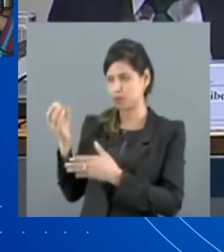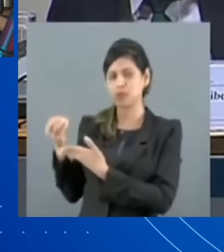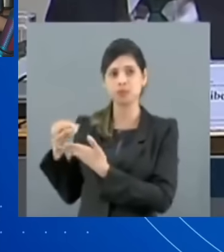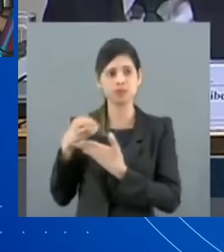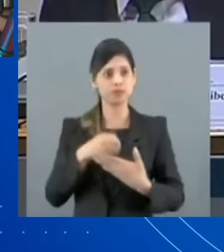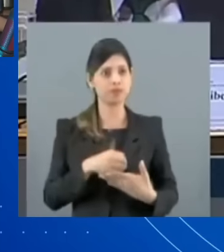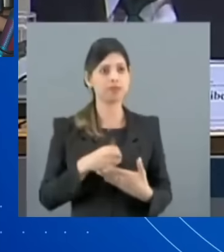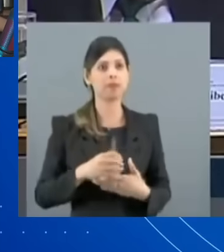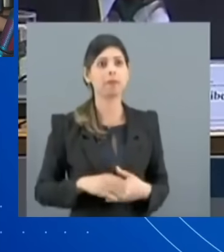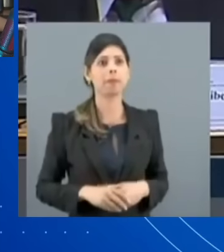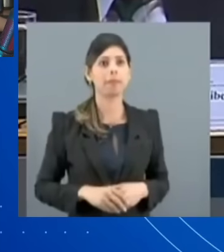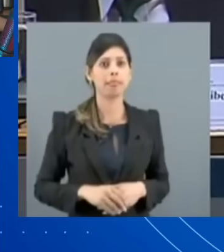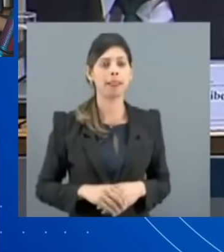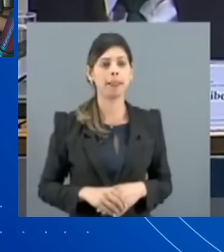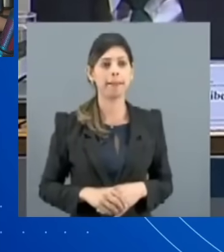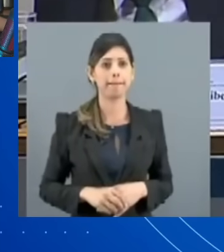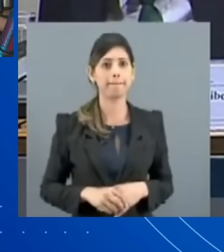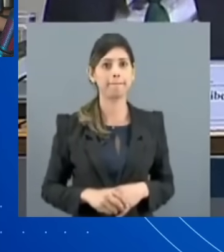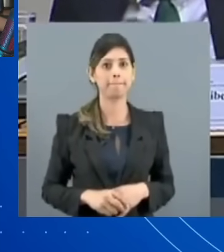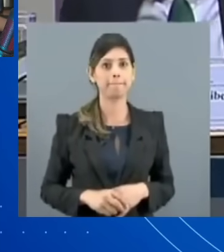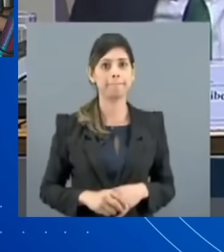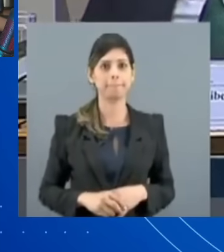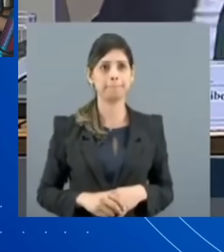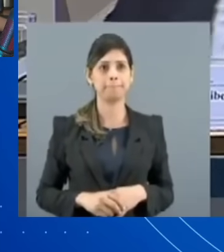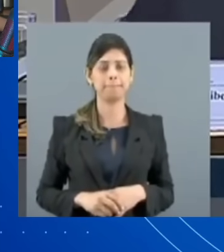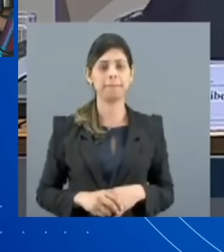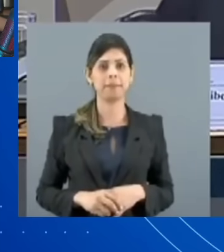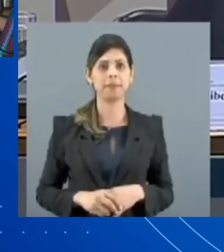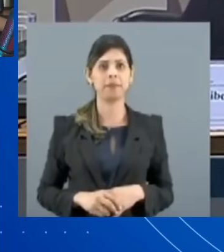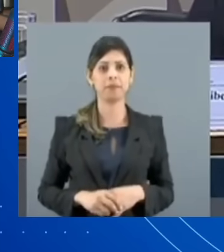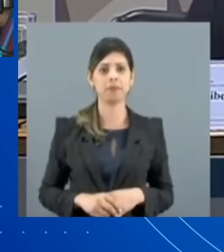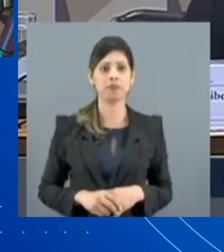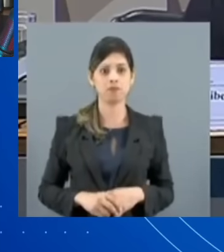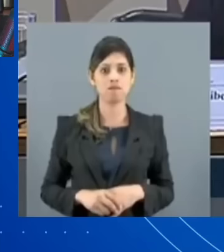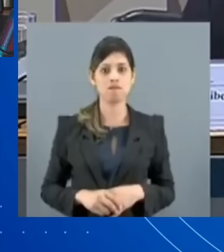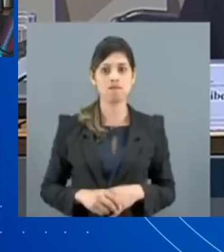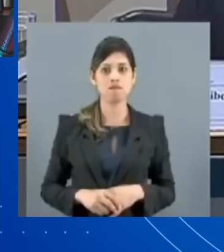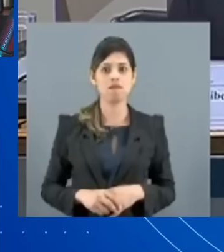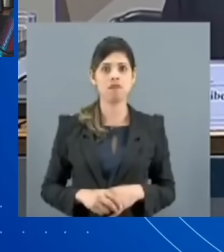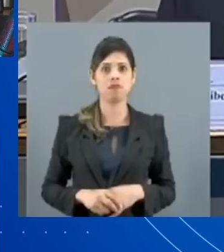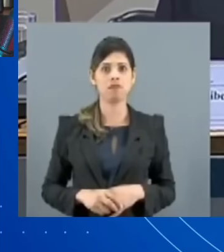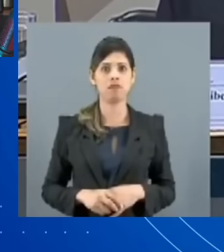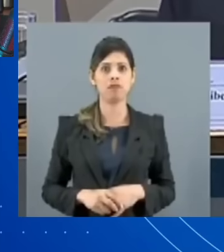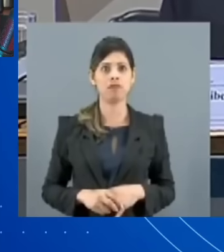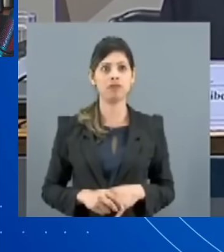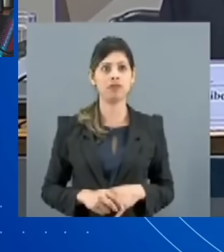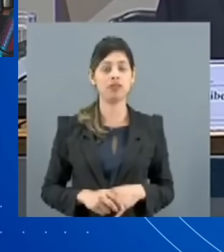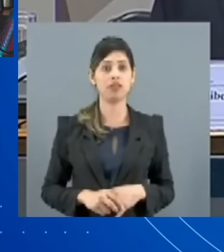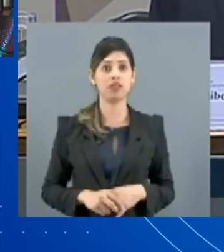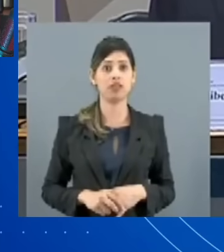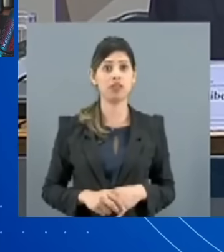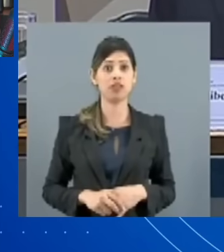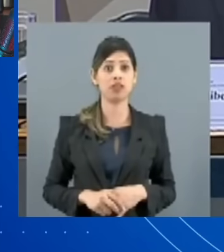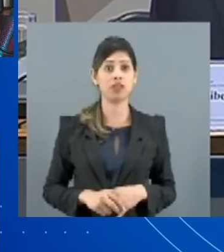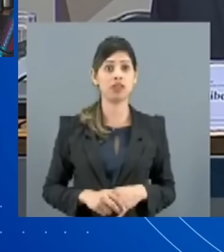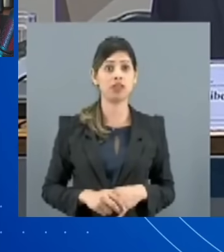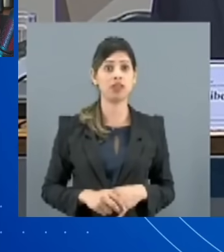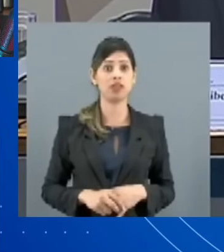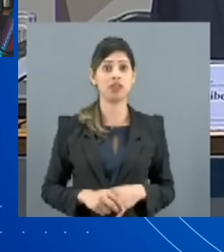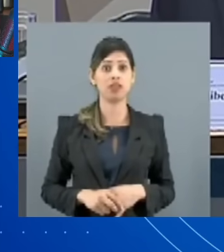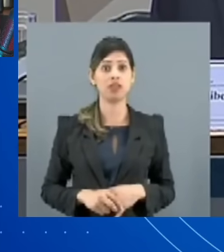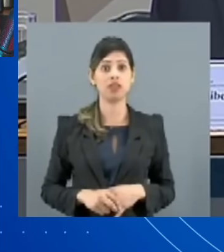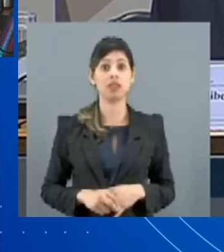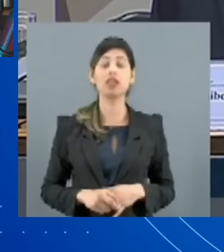Saí mais cedo, porque tinha a presença do ministro dos Direitos Humanos, retorno agora, e não vejo a presença